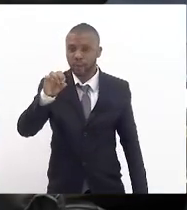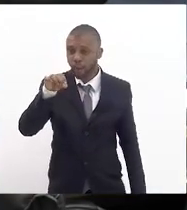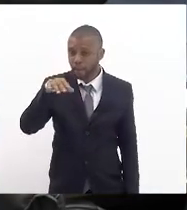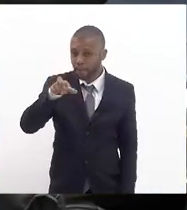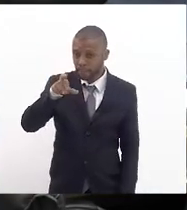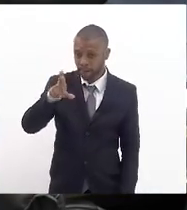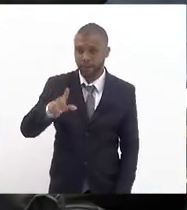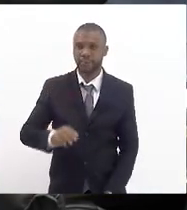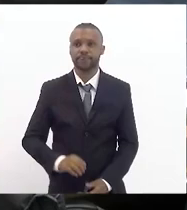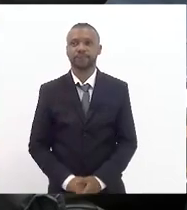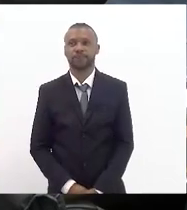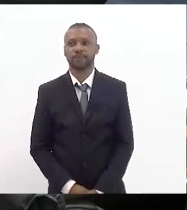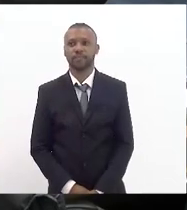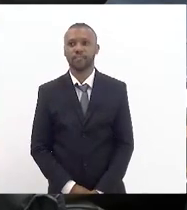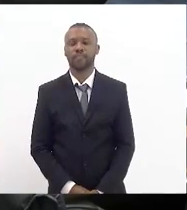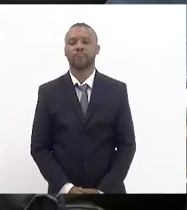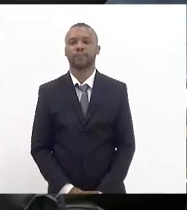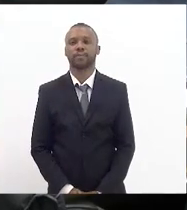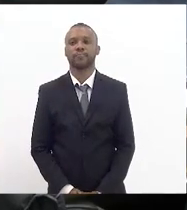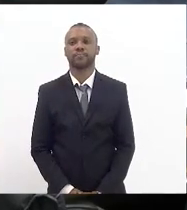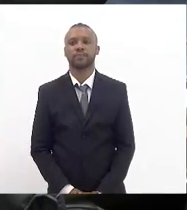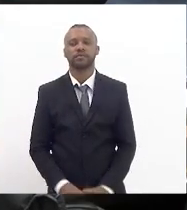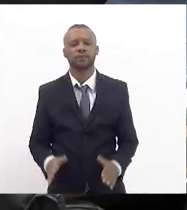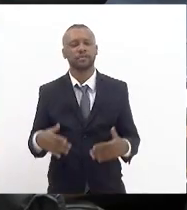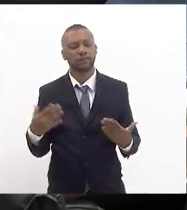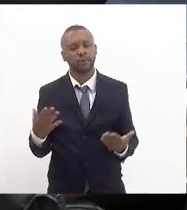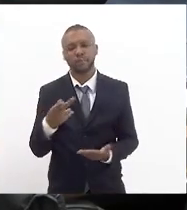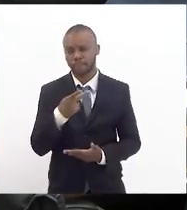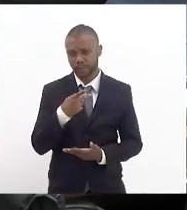Senhor presidente, eu recebi...